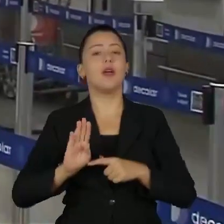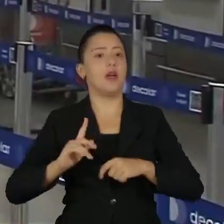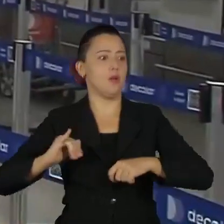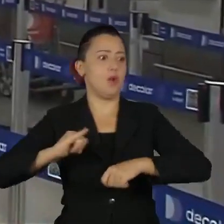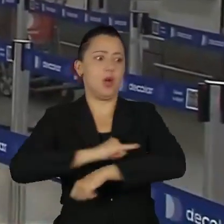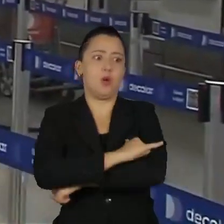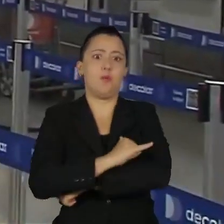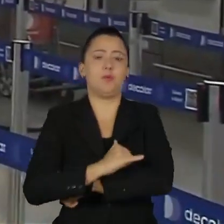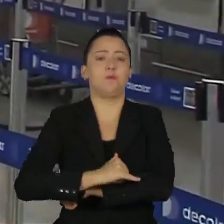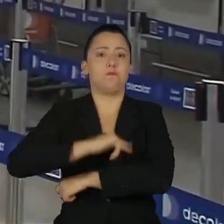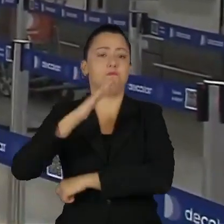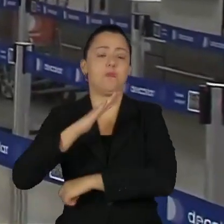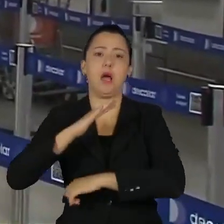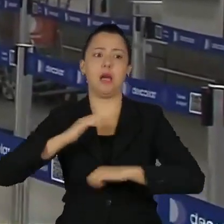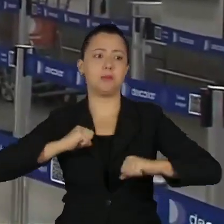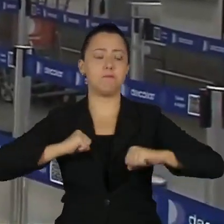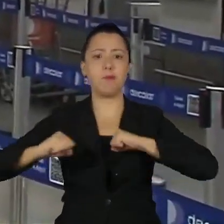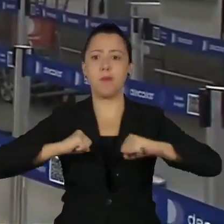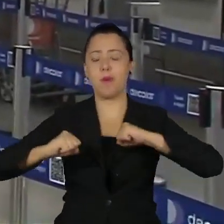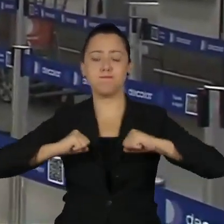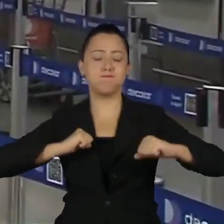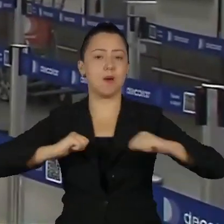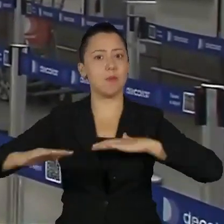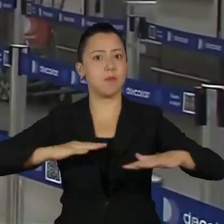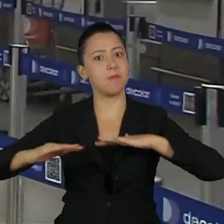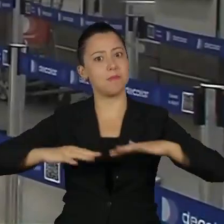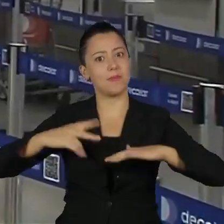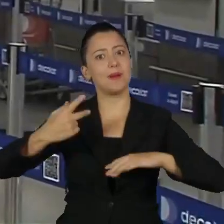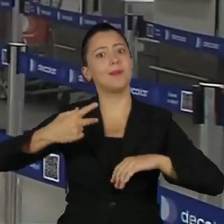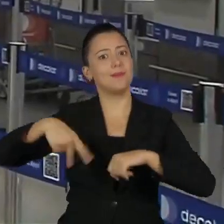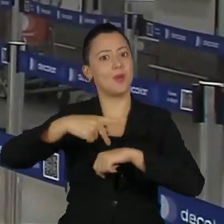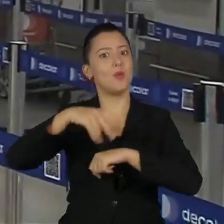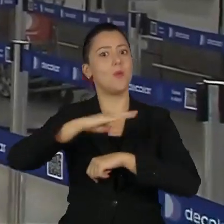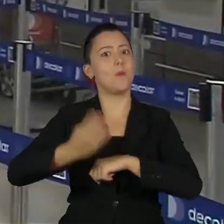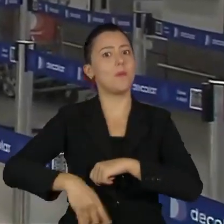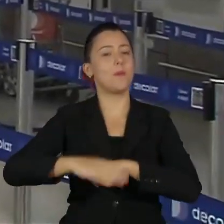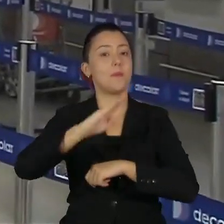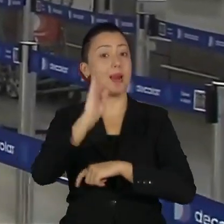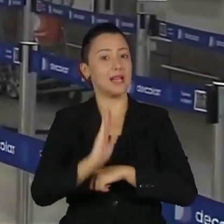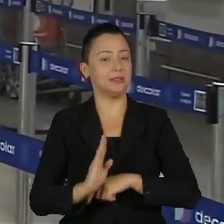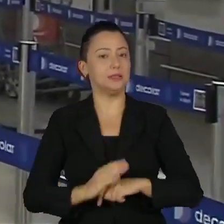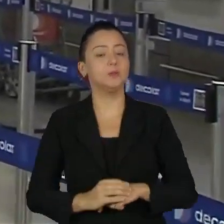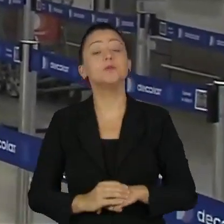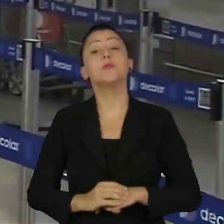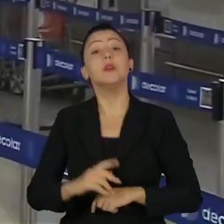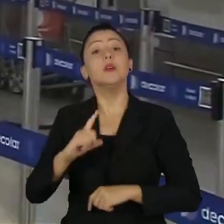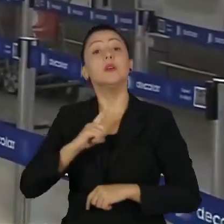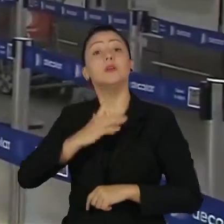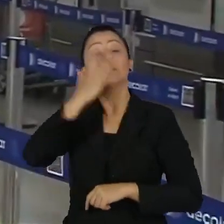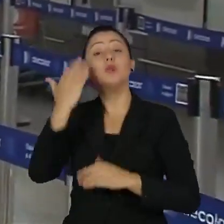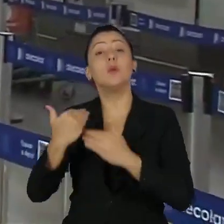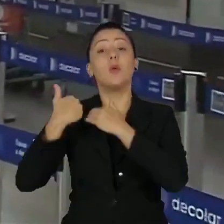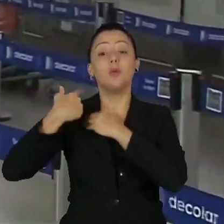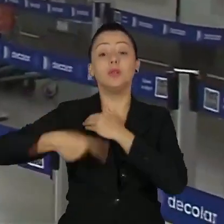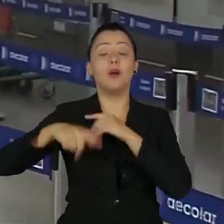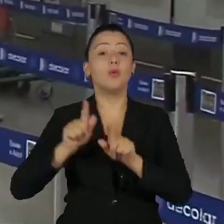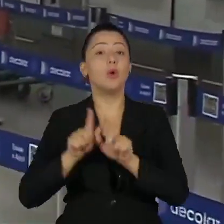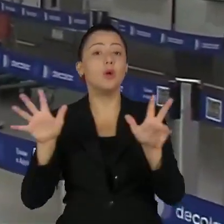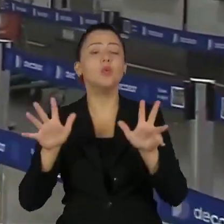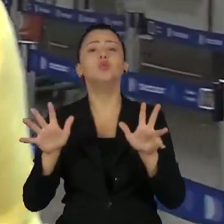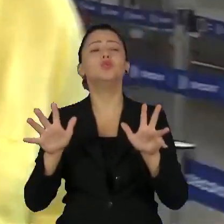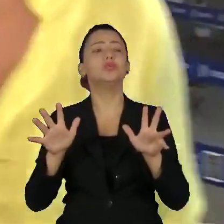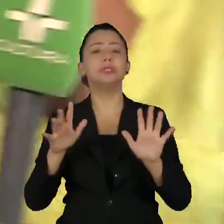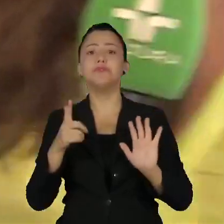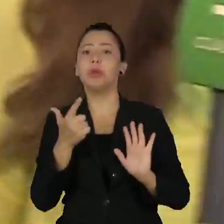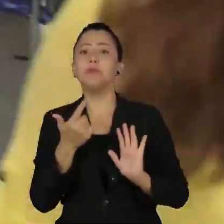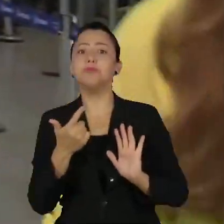mais movimentado do país. E, de acordo com informações da concessionária responsável pelo aeroporto de Guarulhos, não há